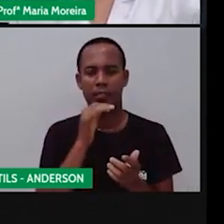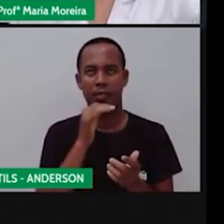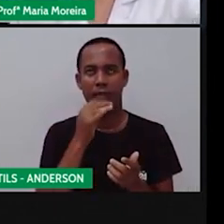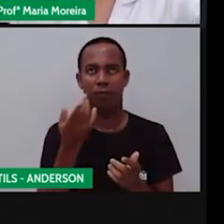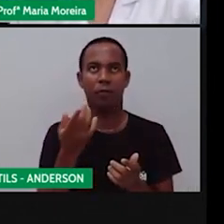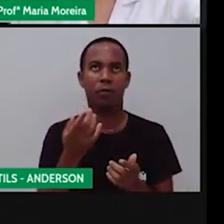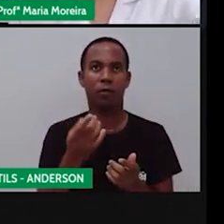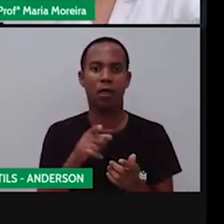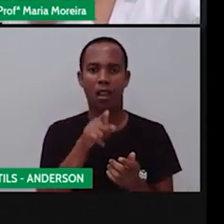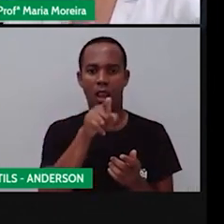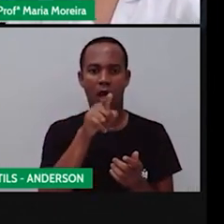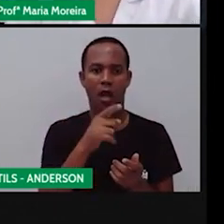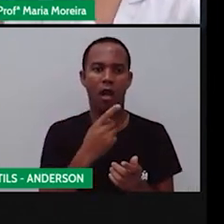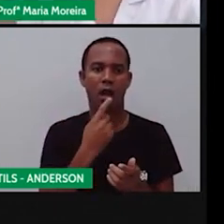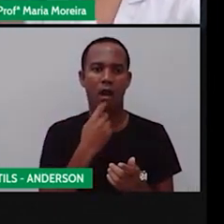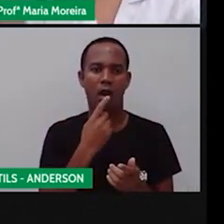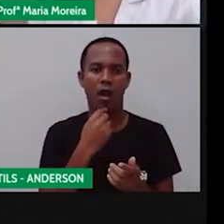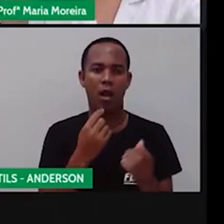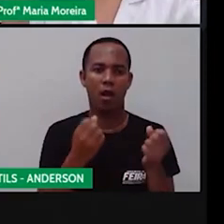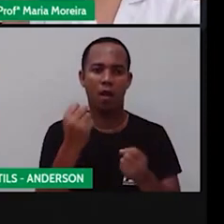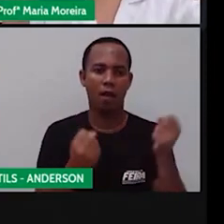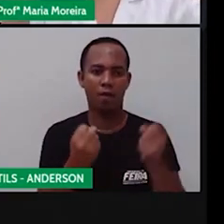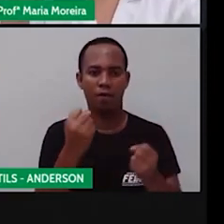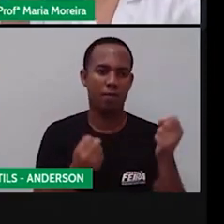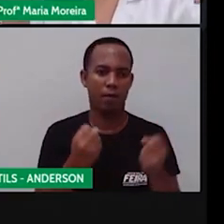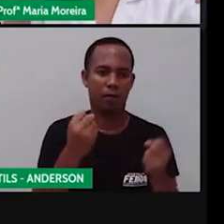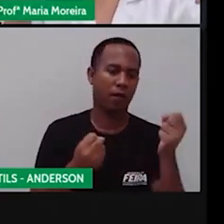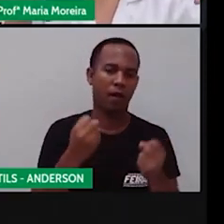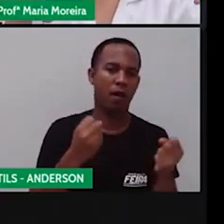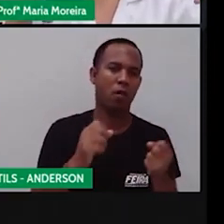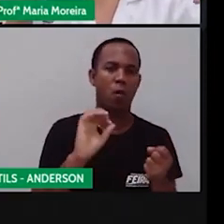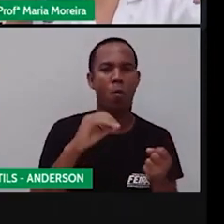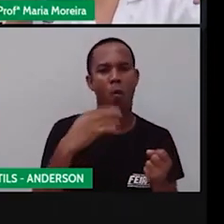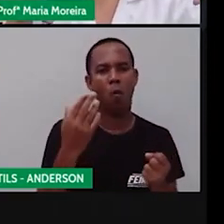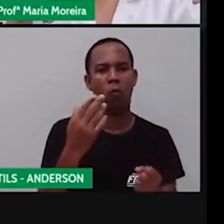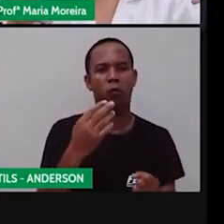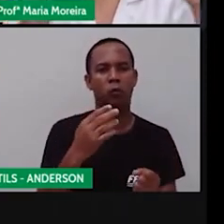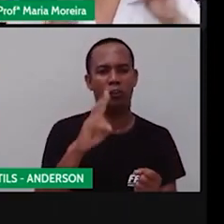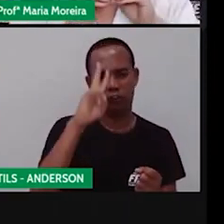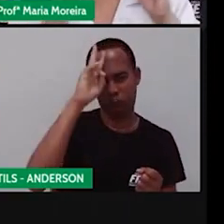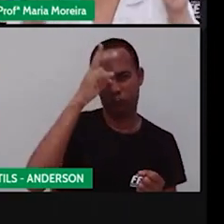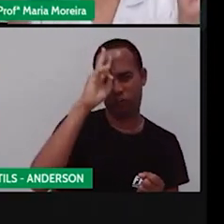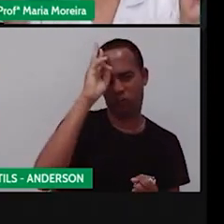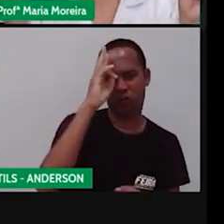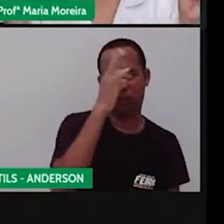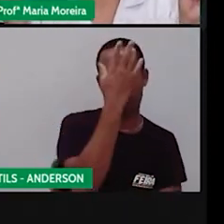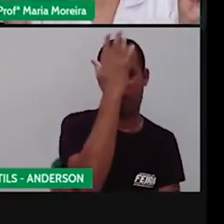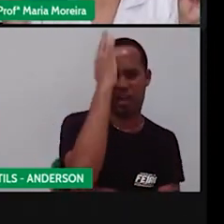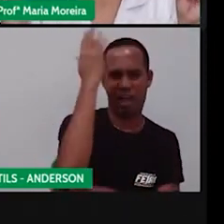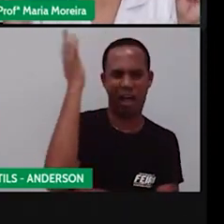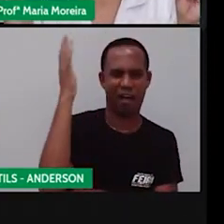O carro vermelho e contar a história, por exemplo, de um pé de banana. Porque não são